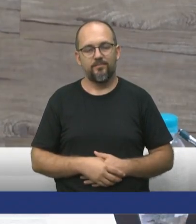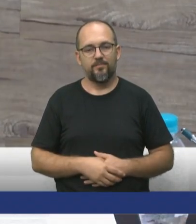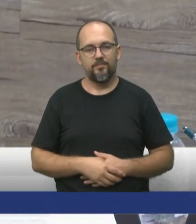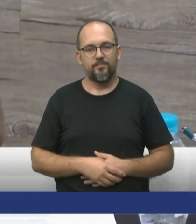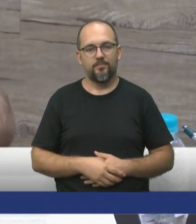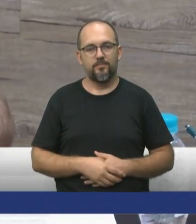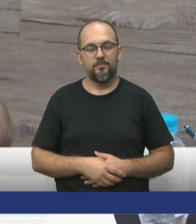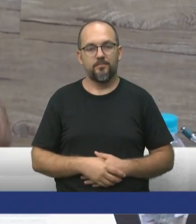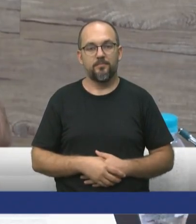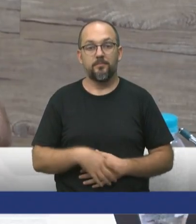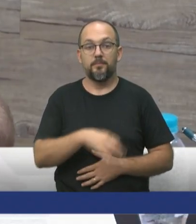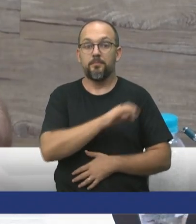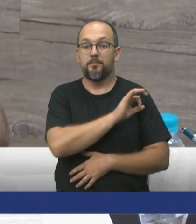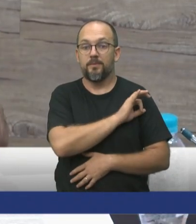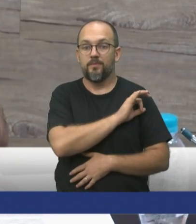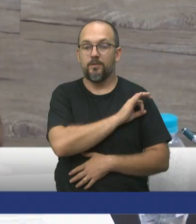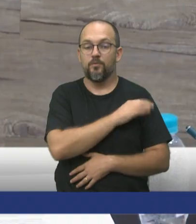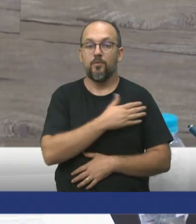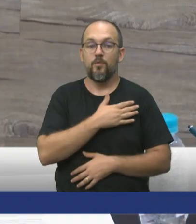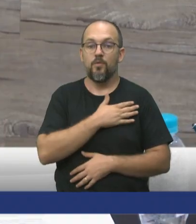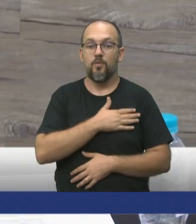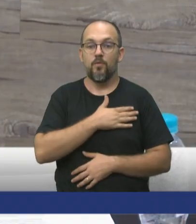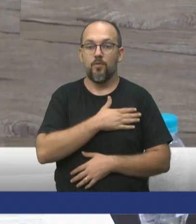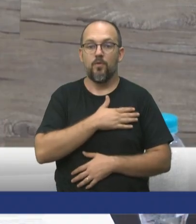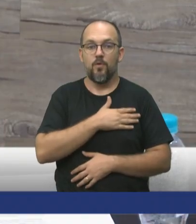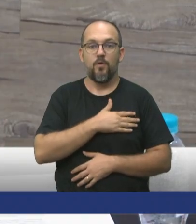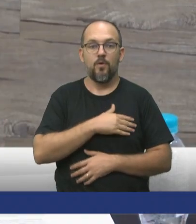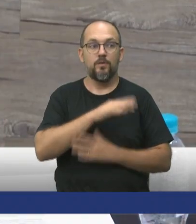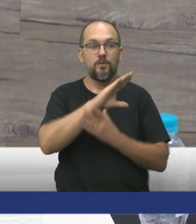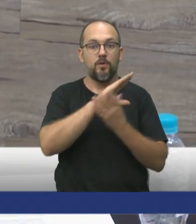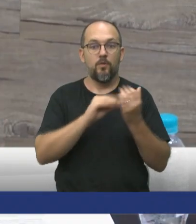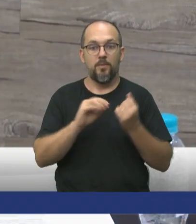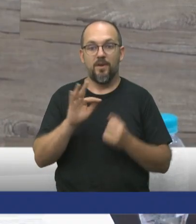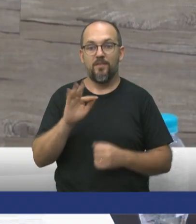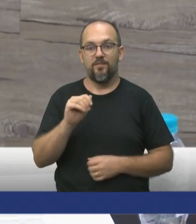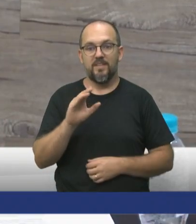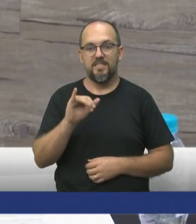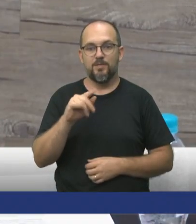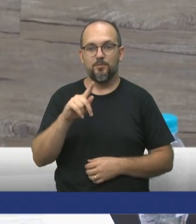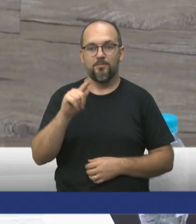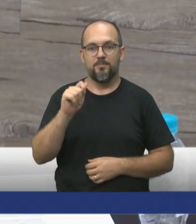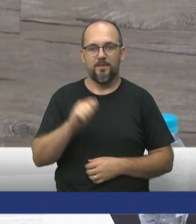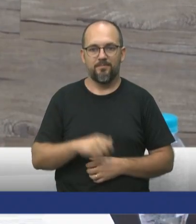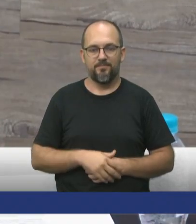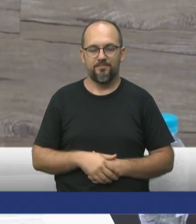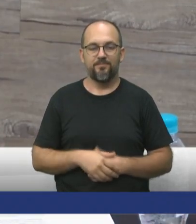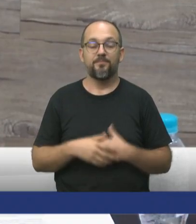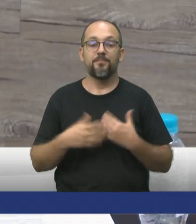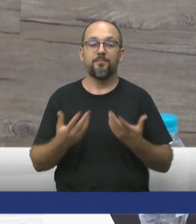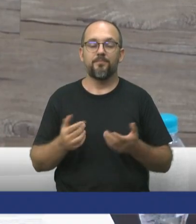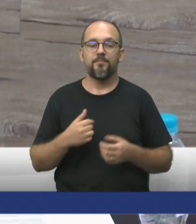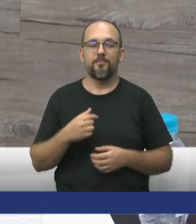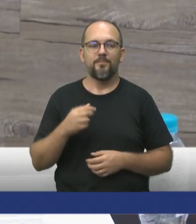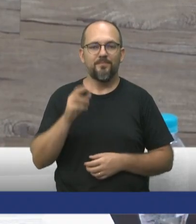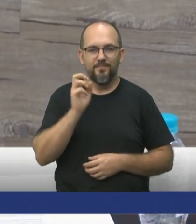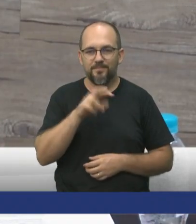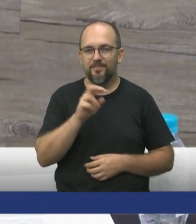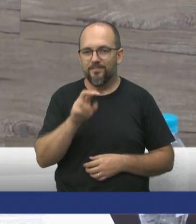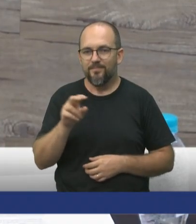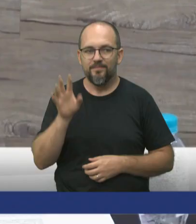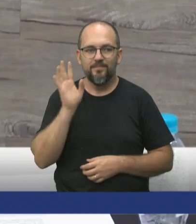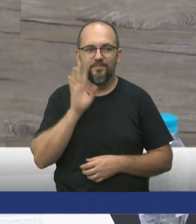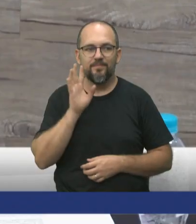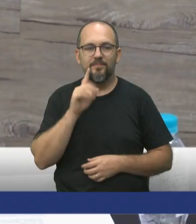O prefeito gosta de usar a grade de shows da FACILPA. Então, quando a gente vê, né, essas referências, é legal para a gente poder pegar e fazer